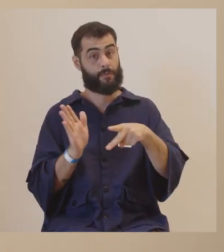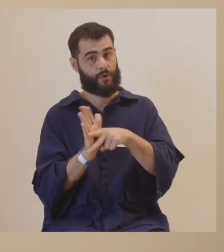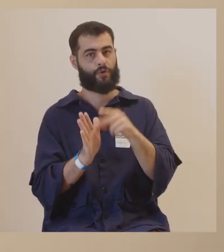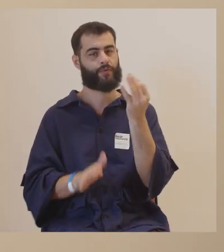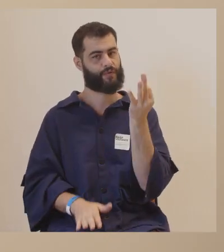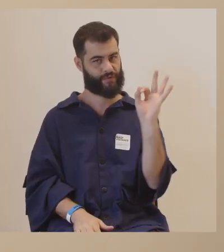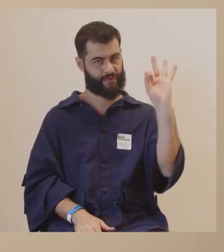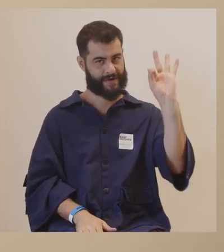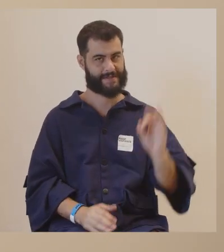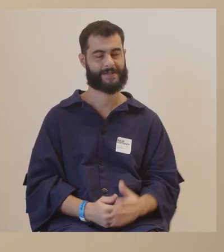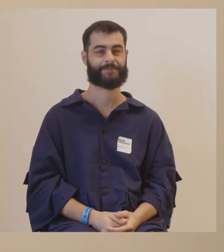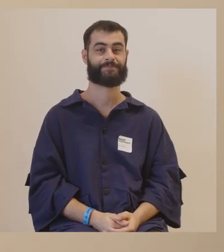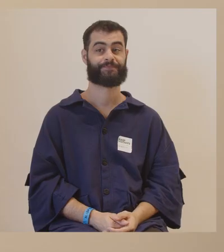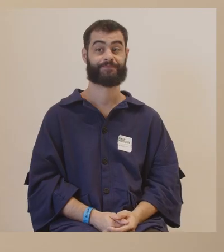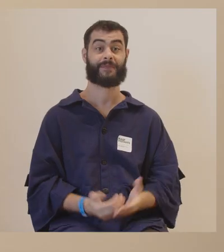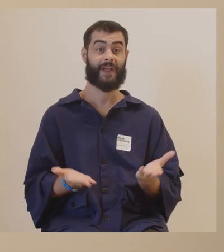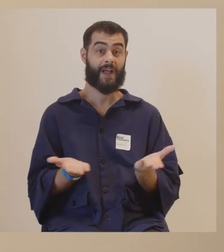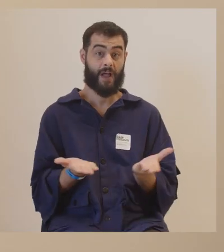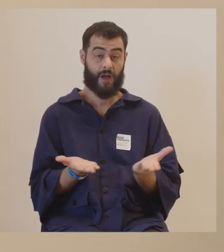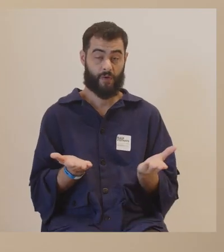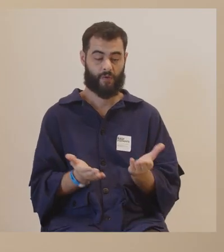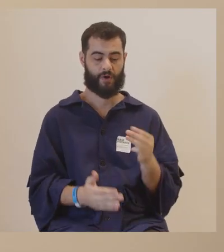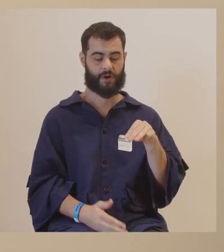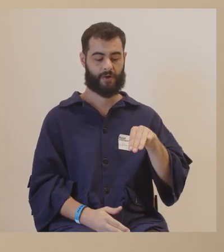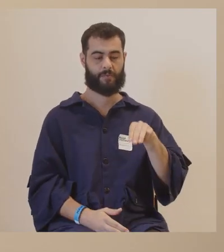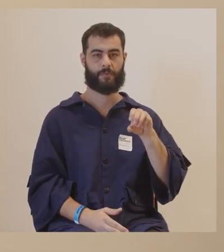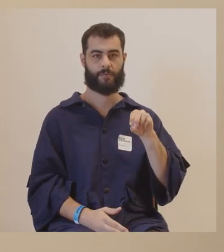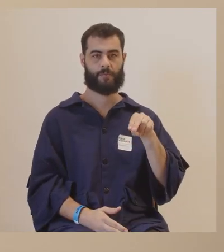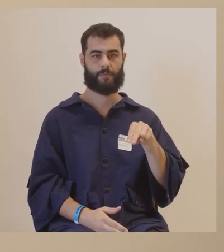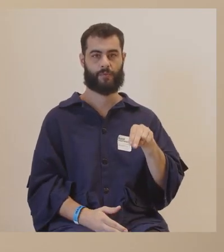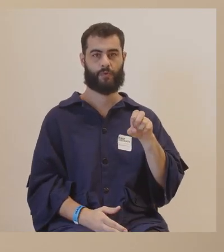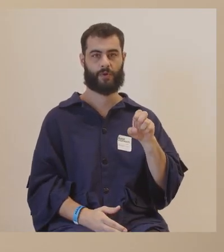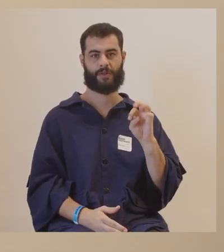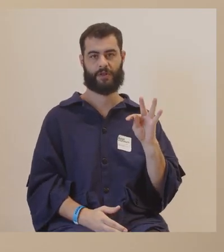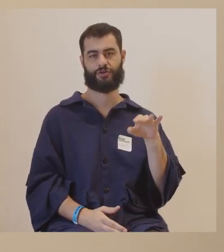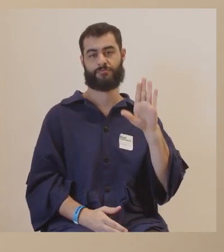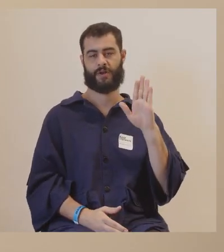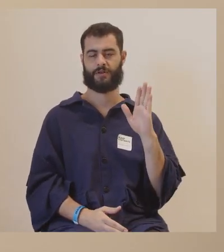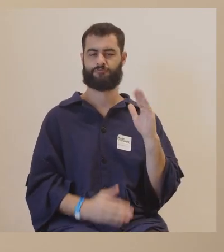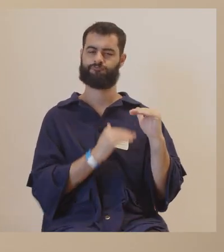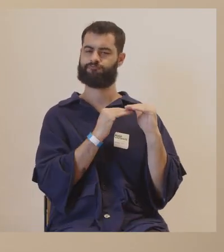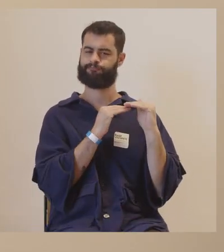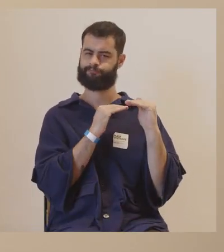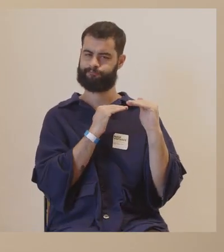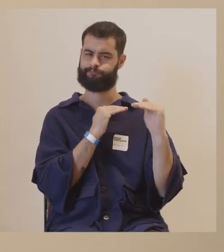E agora a gente está falando de um Monet bem estabelecido,